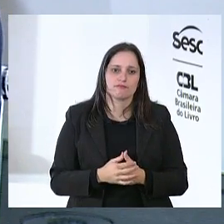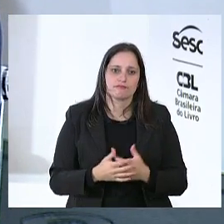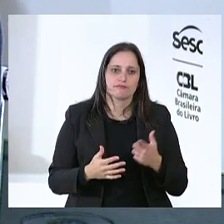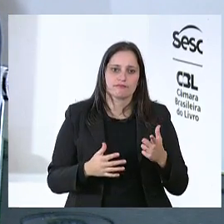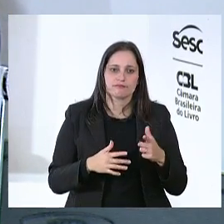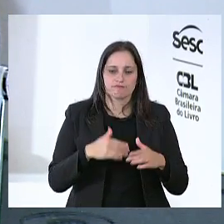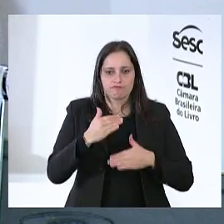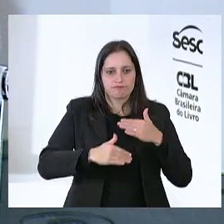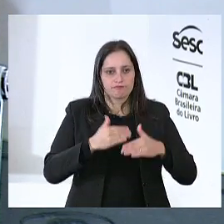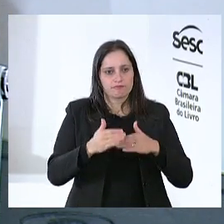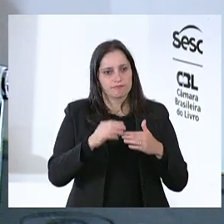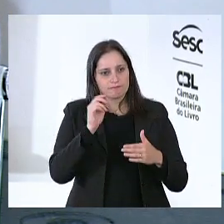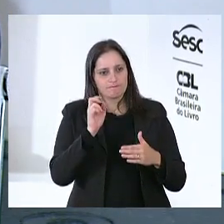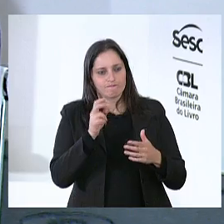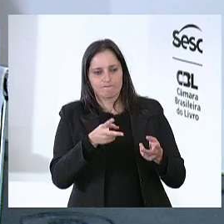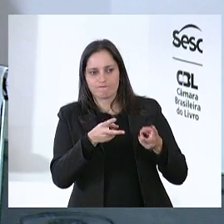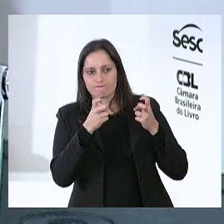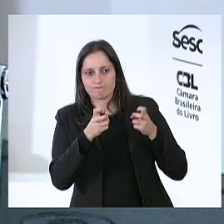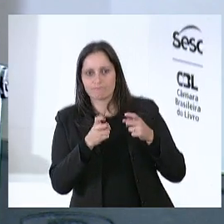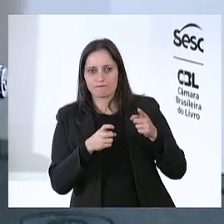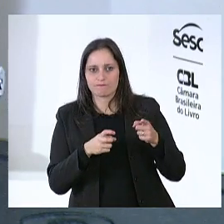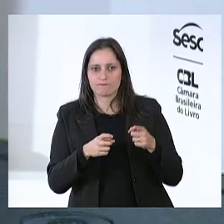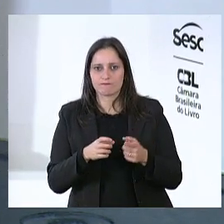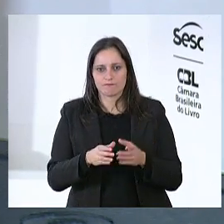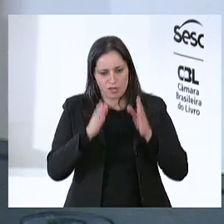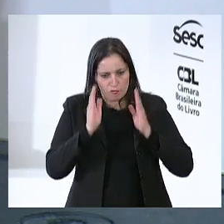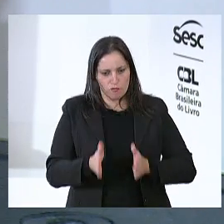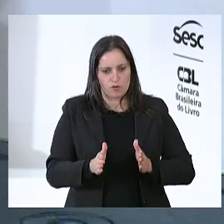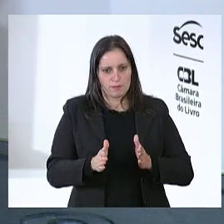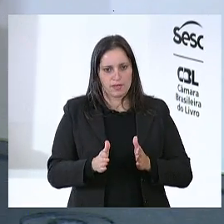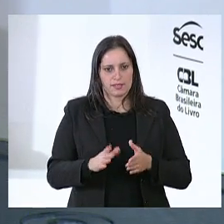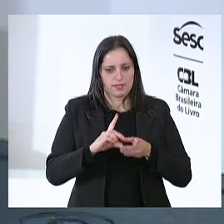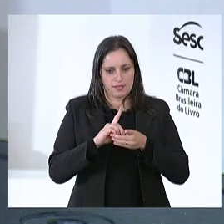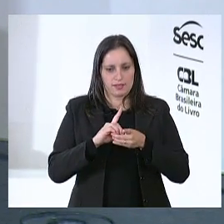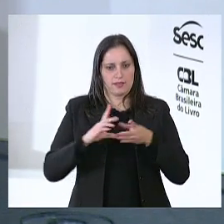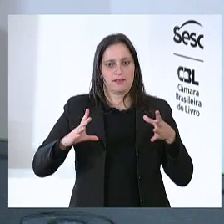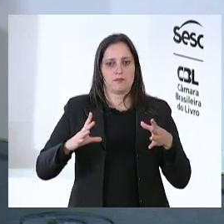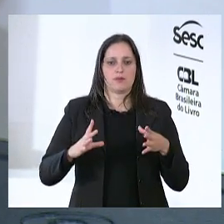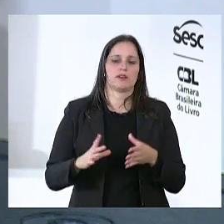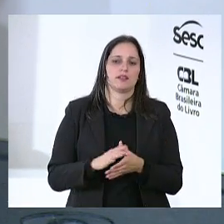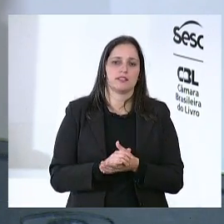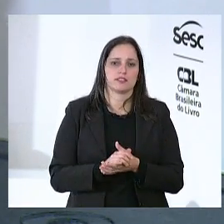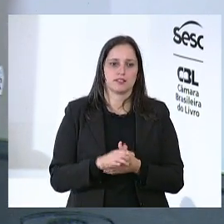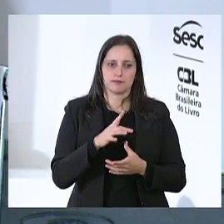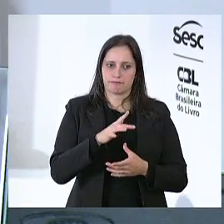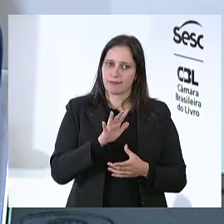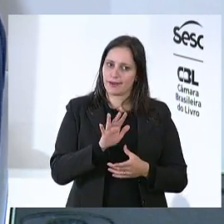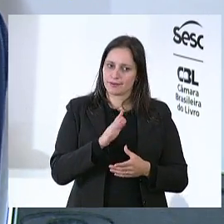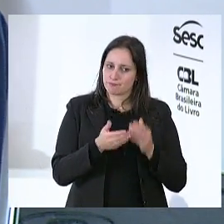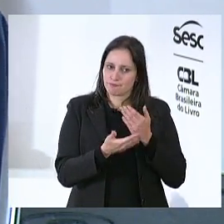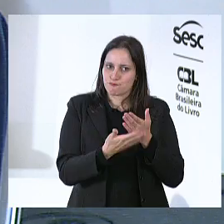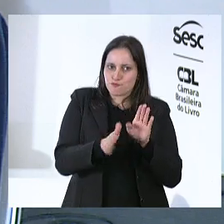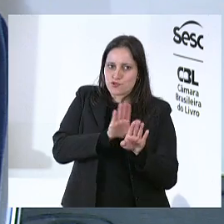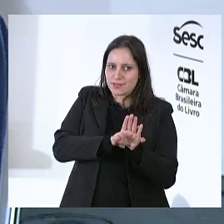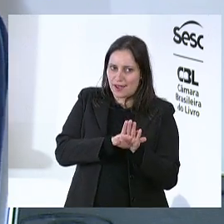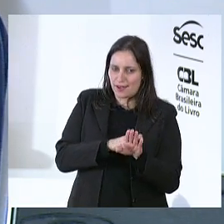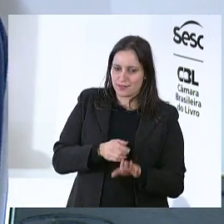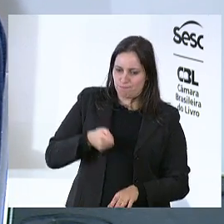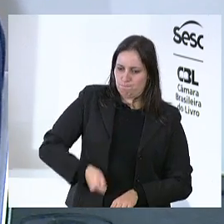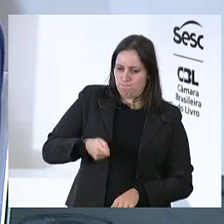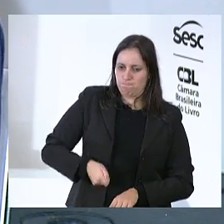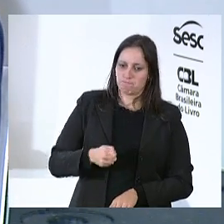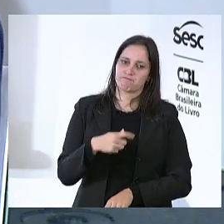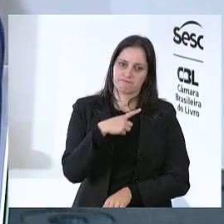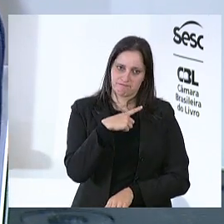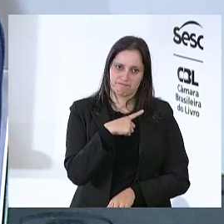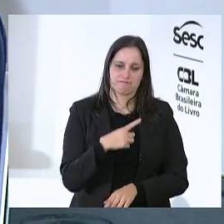formalidade democrática e, na realidade, ter um punho de aço ali que segura as coisas, né? É uma coisa